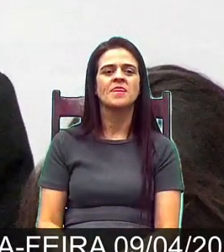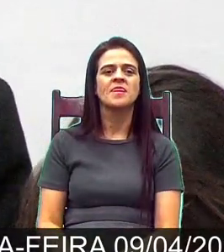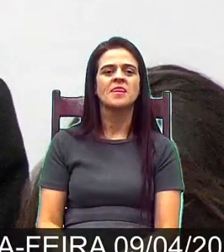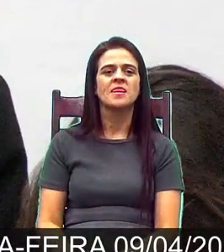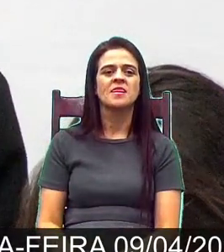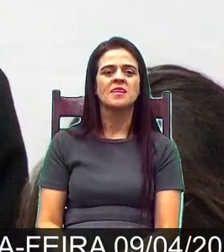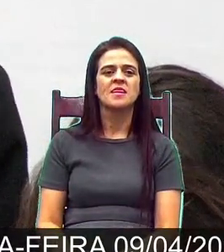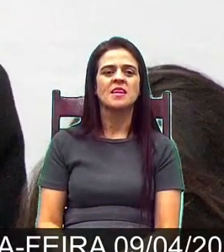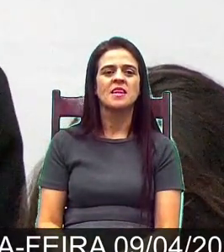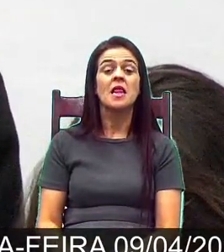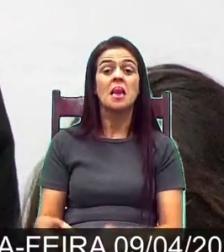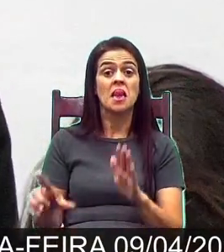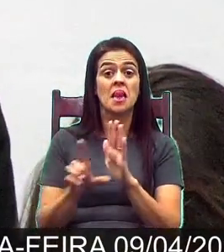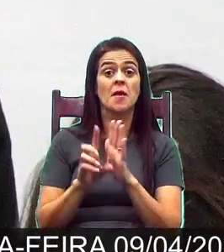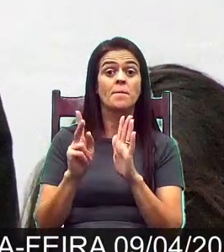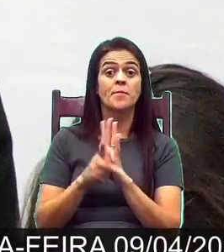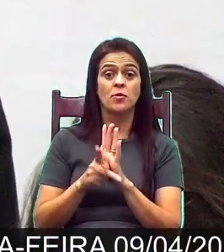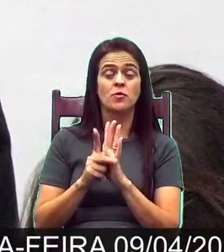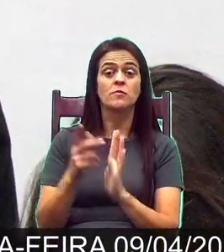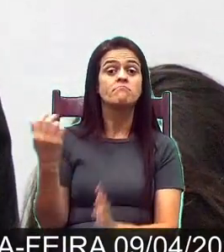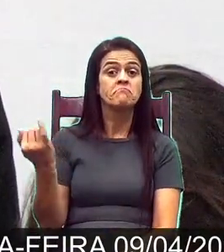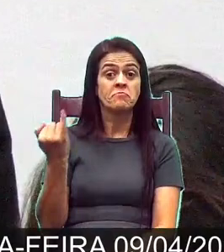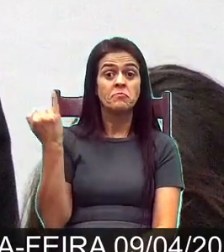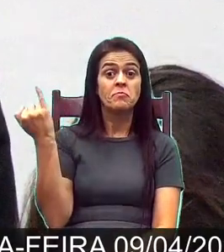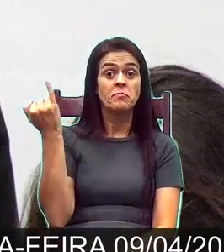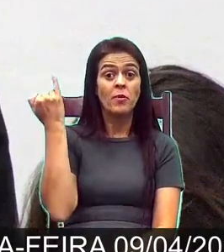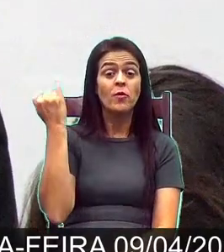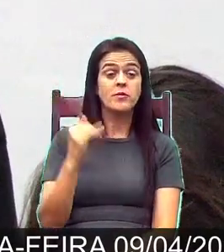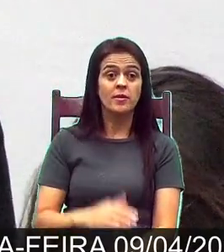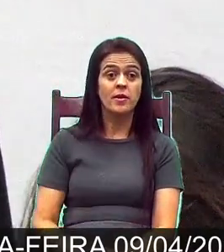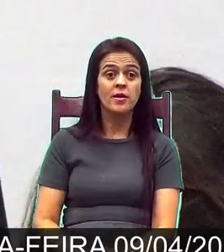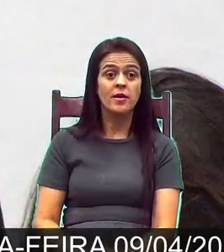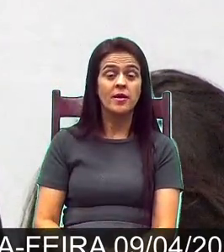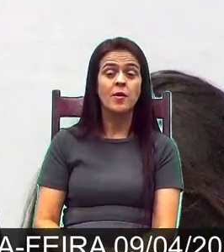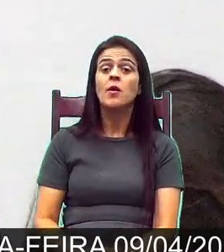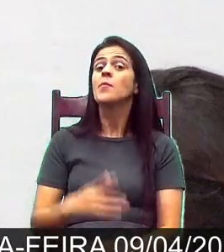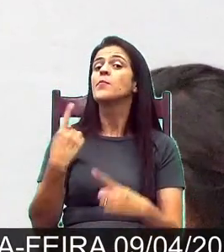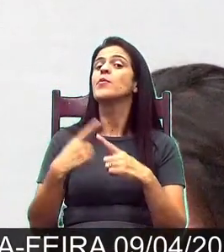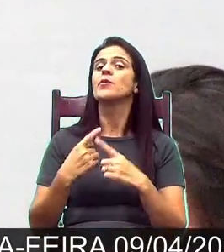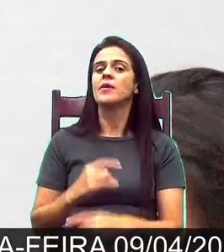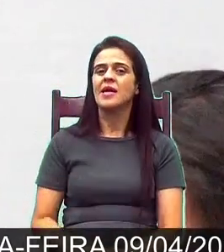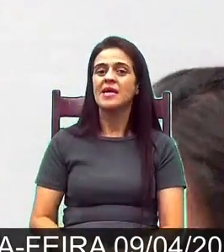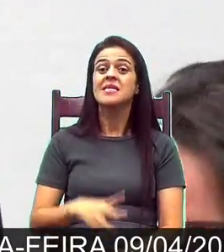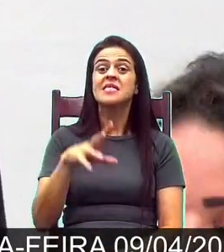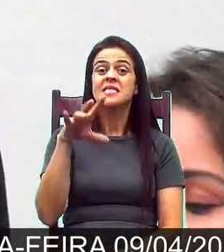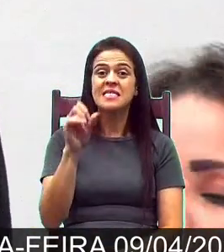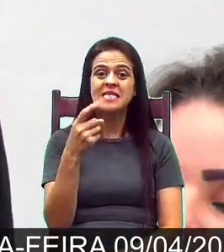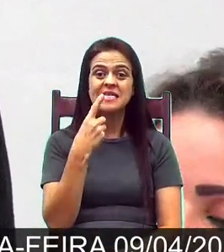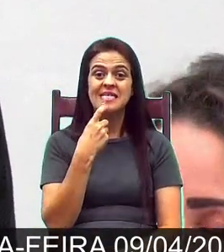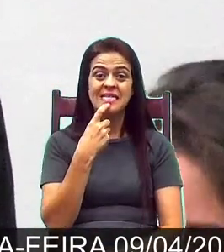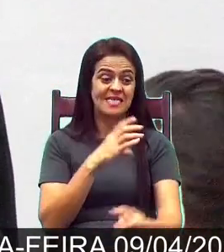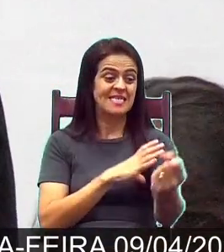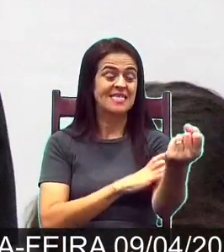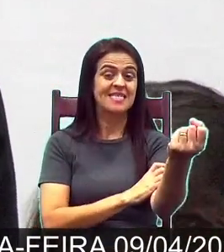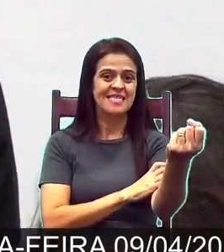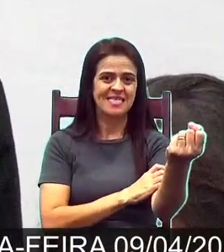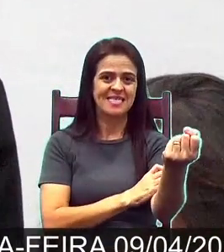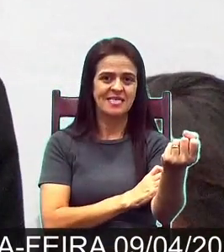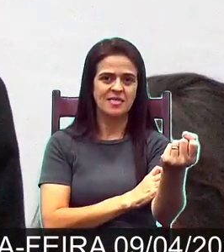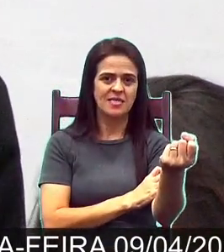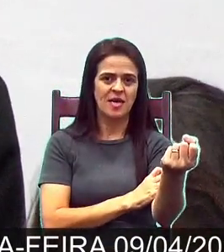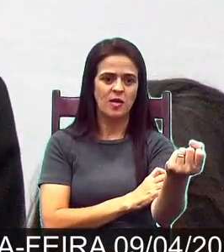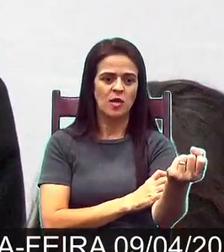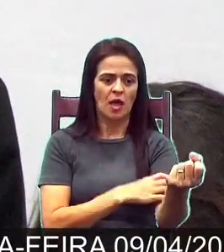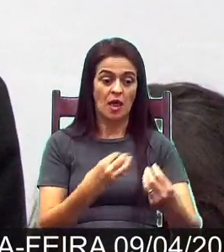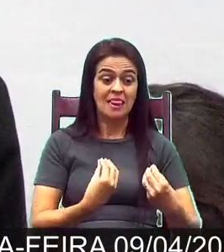esse reconhecimento é muito importante porque quem doa sangue, doa vida, né? Como foi colocado aí pelos parceiros